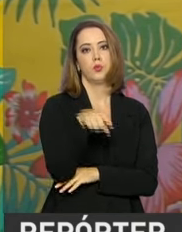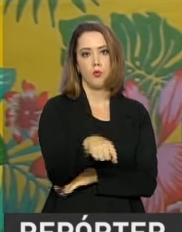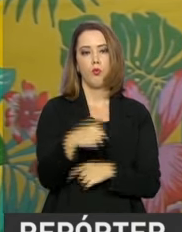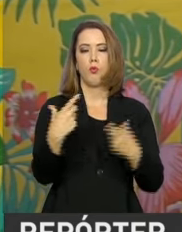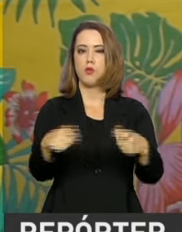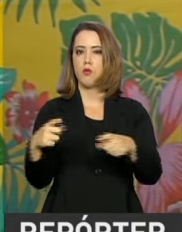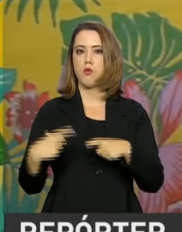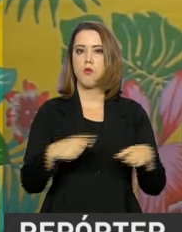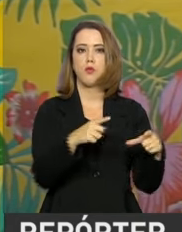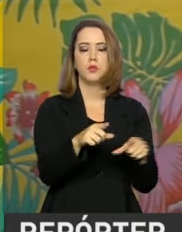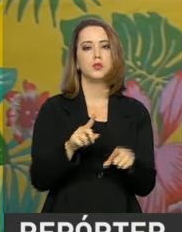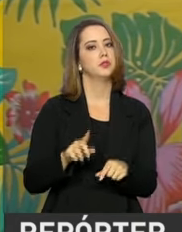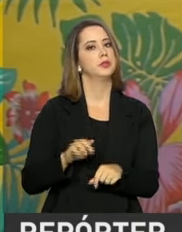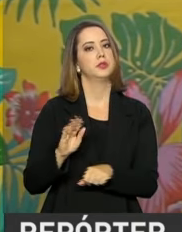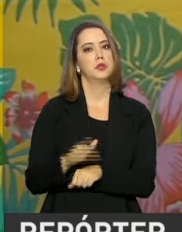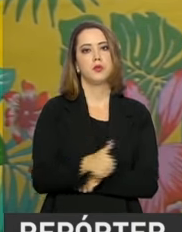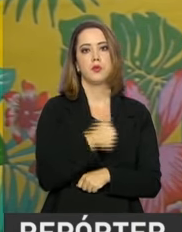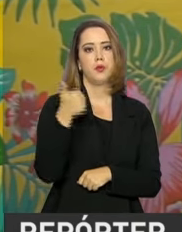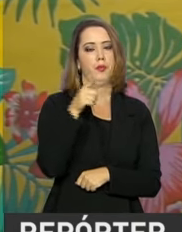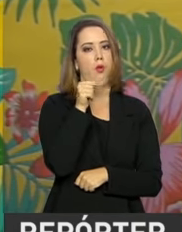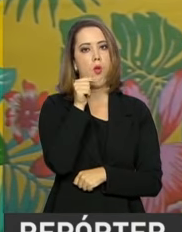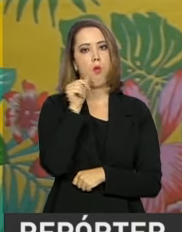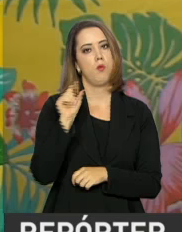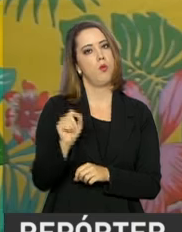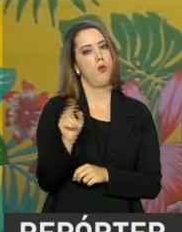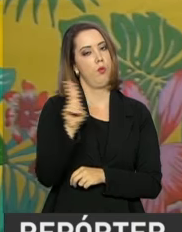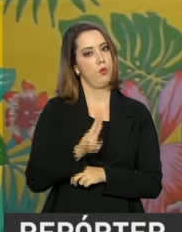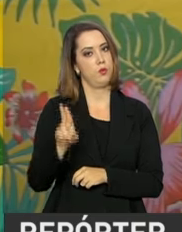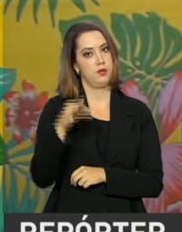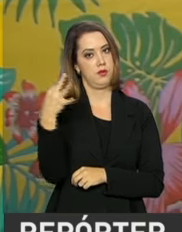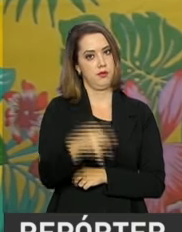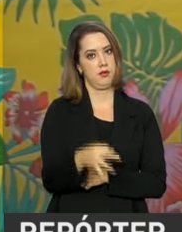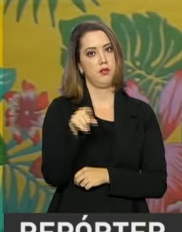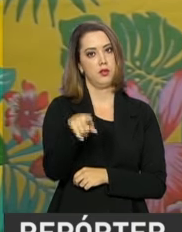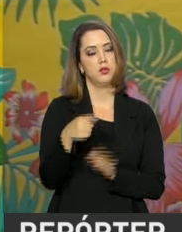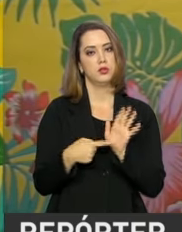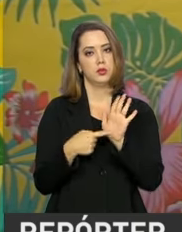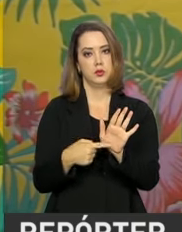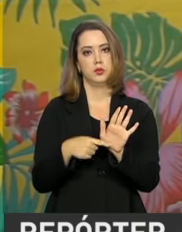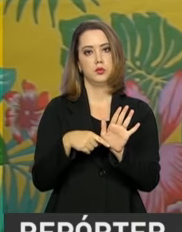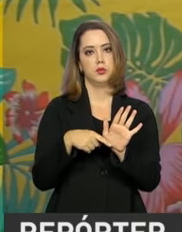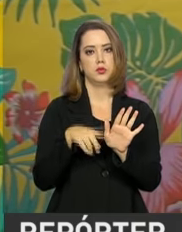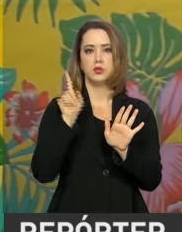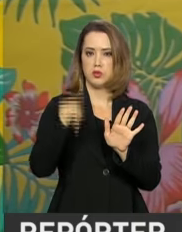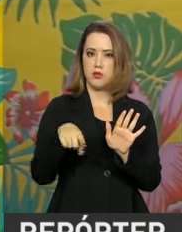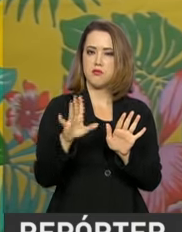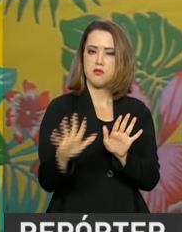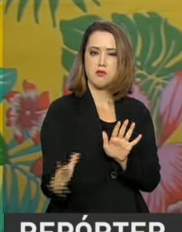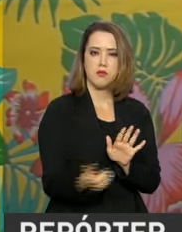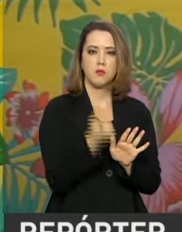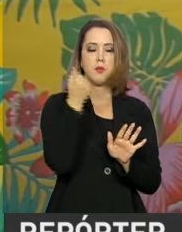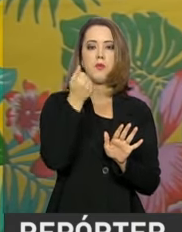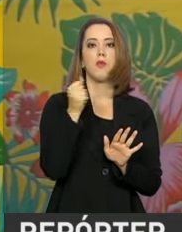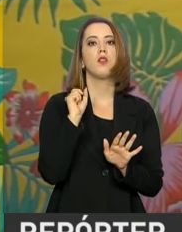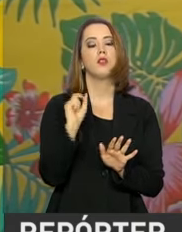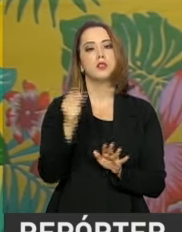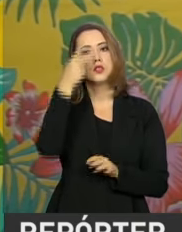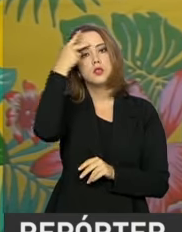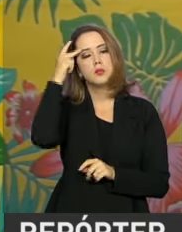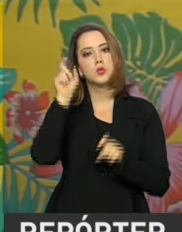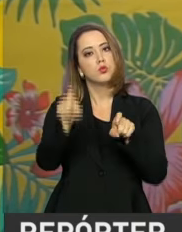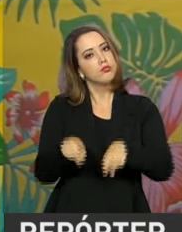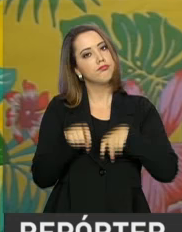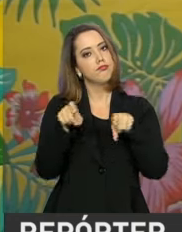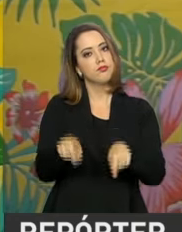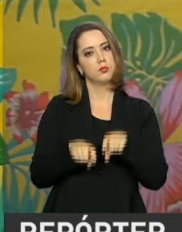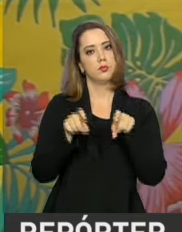do uso mais adequado da água. Os resultados sociais que a gente pode apontar são o empoderamento do agricultor, né? Ele se vê como um ser que